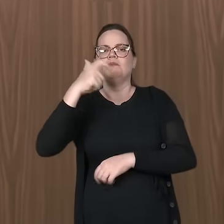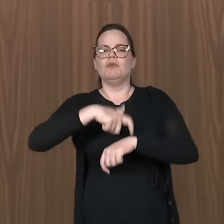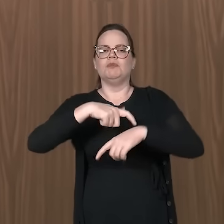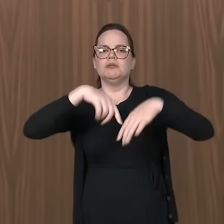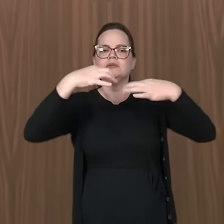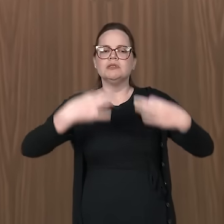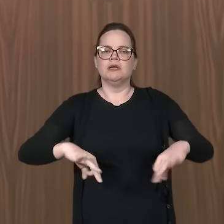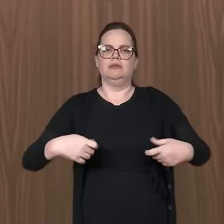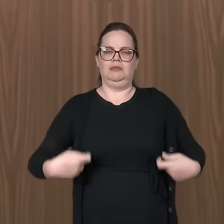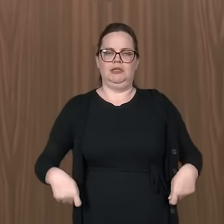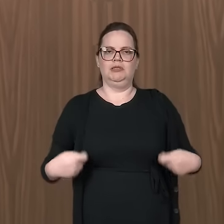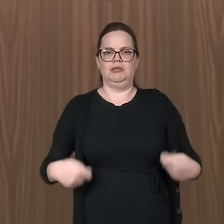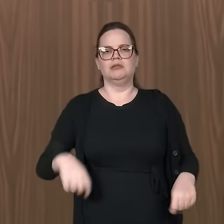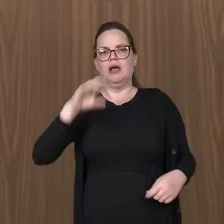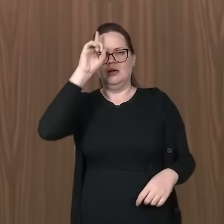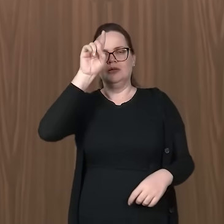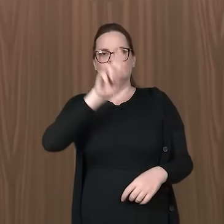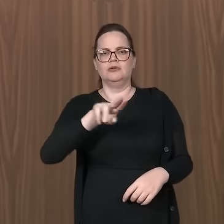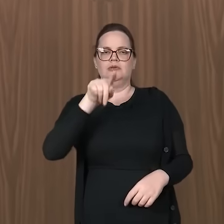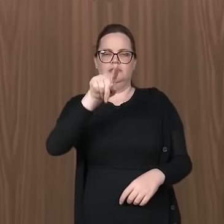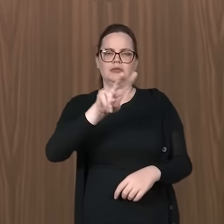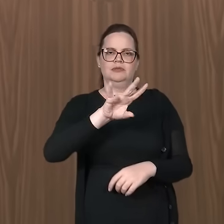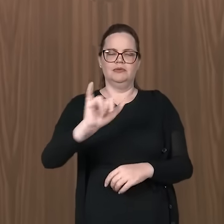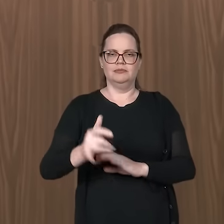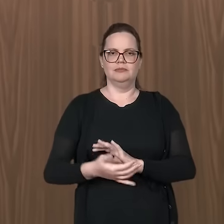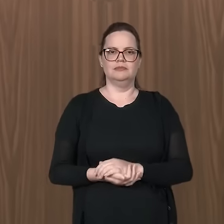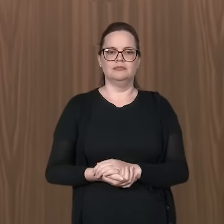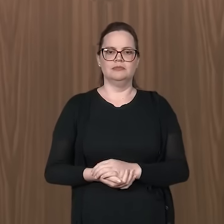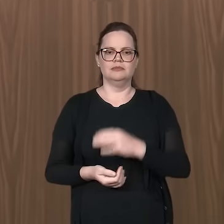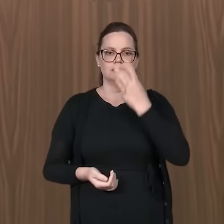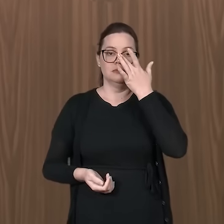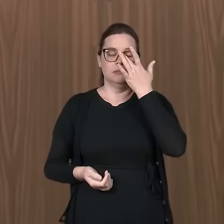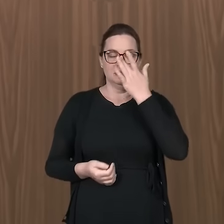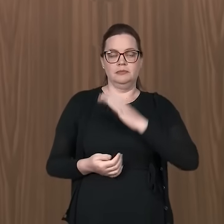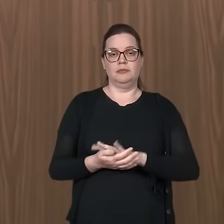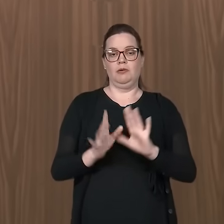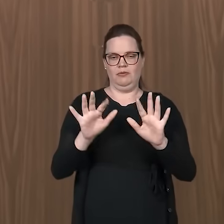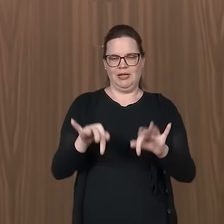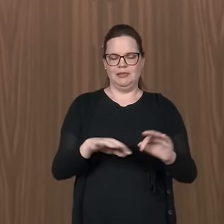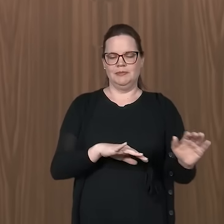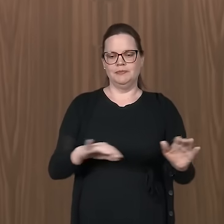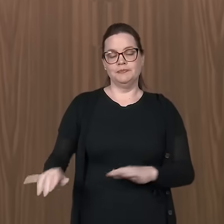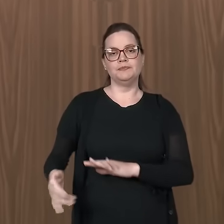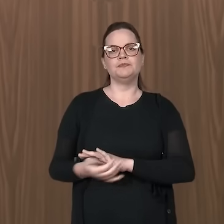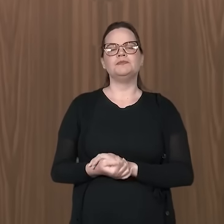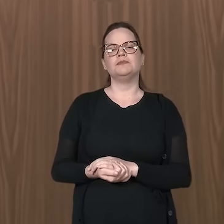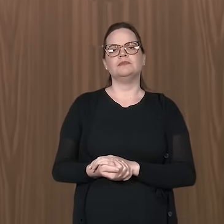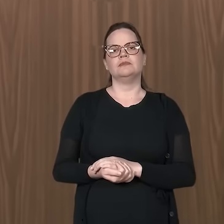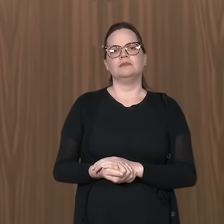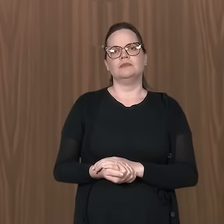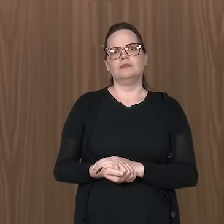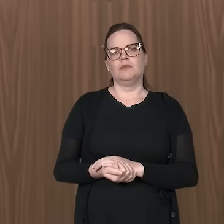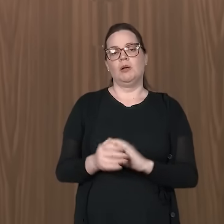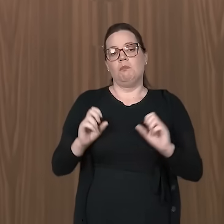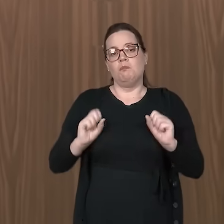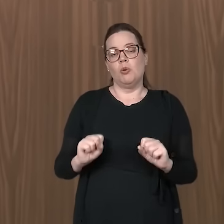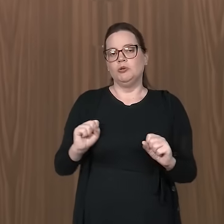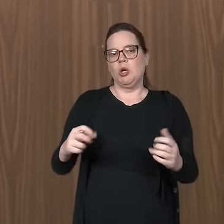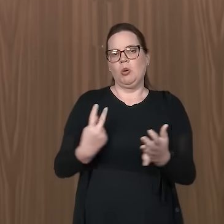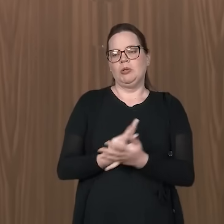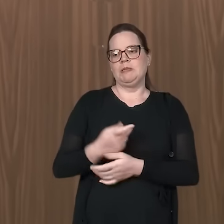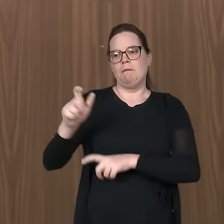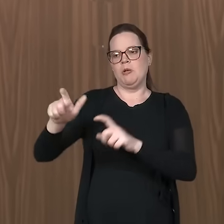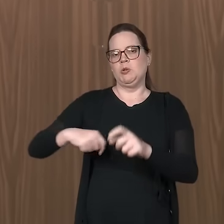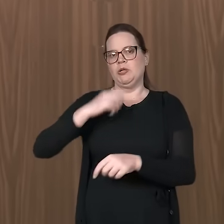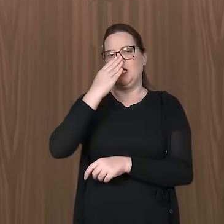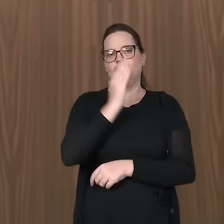necessário que ali Ele esteja, Ele vai usar a sua vida. Concluindo, talvez o Senhor Jesus Ele não fosse aceito naquela